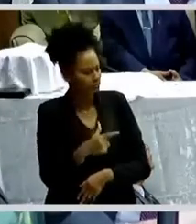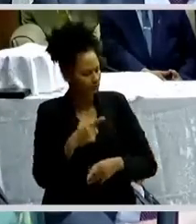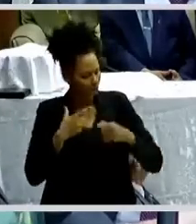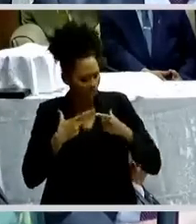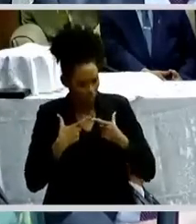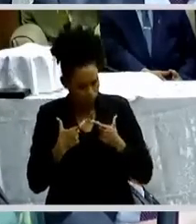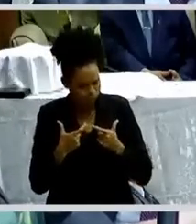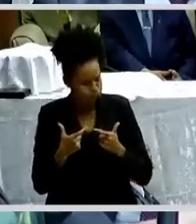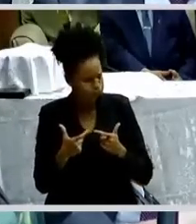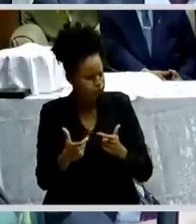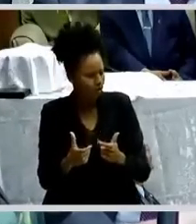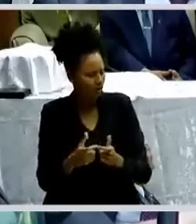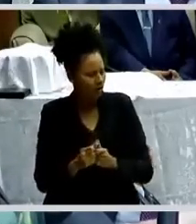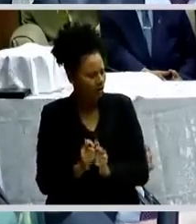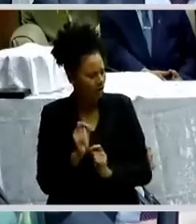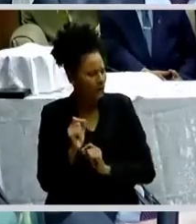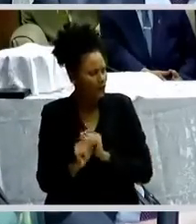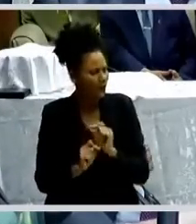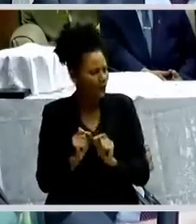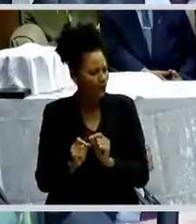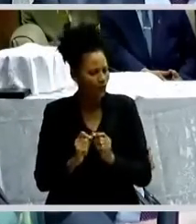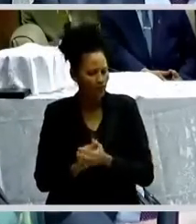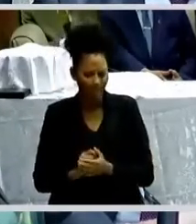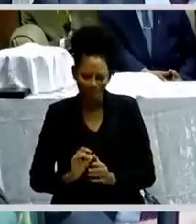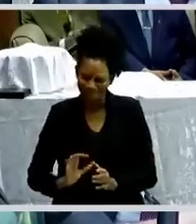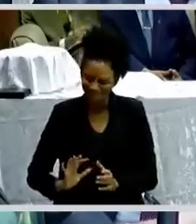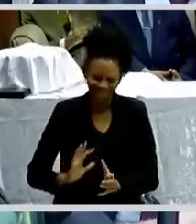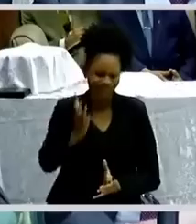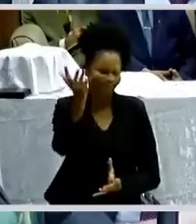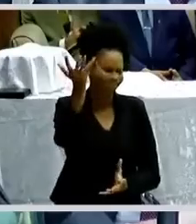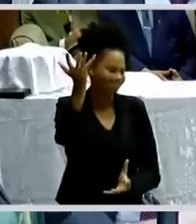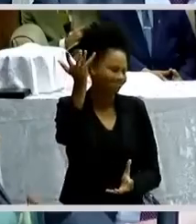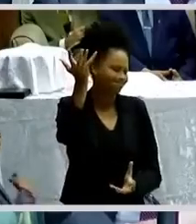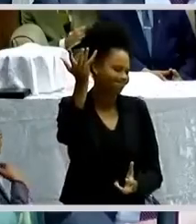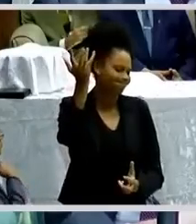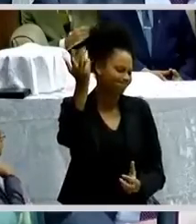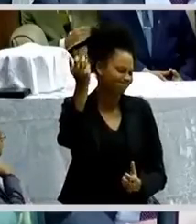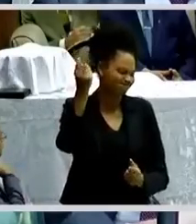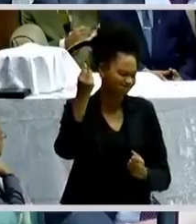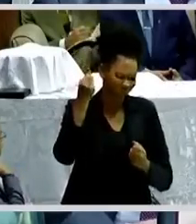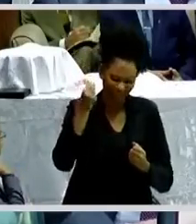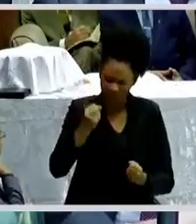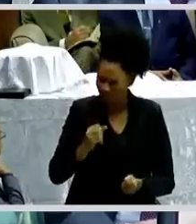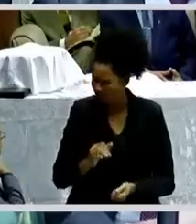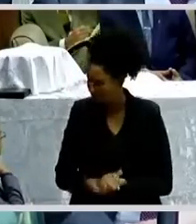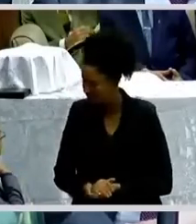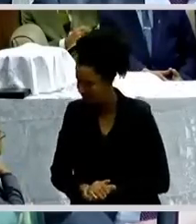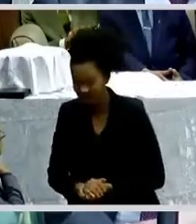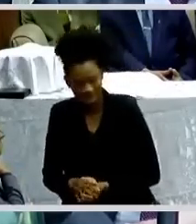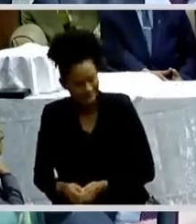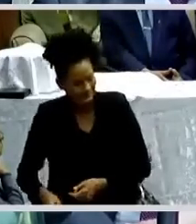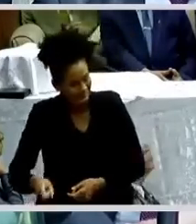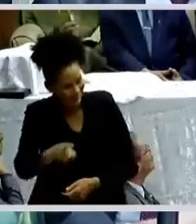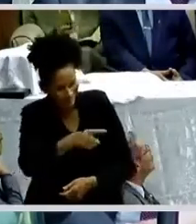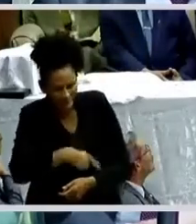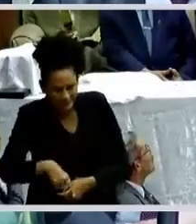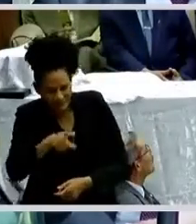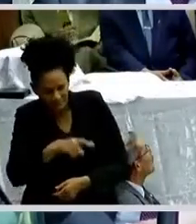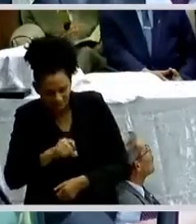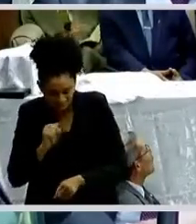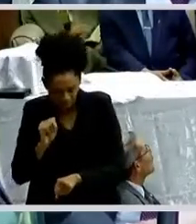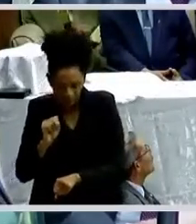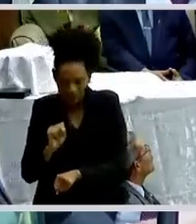aí vem o fortuno do rei. Veja que se nós formos